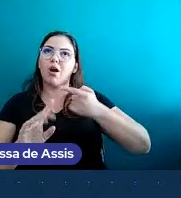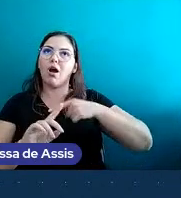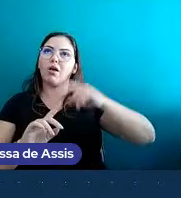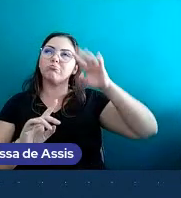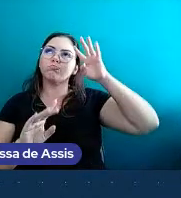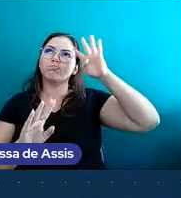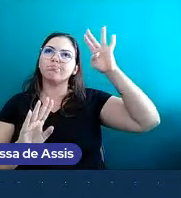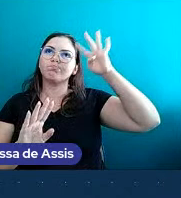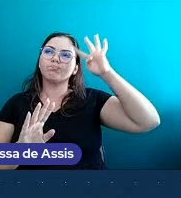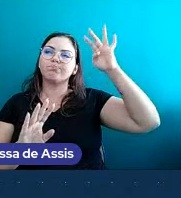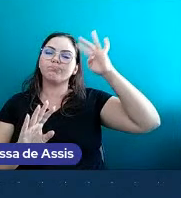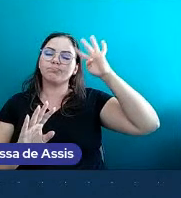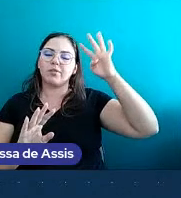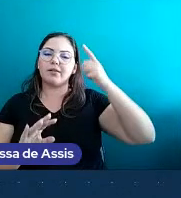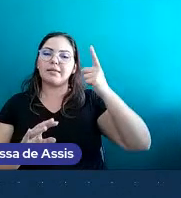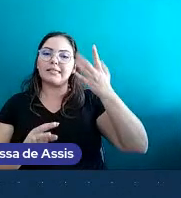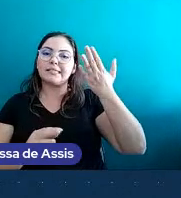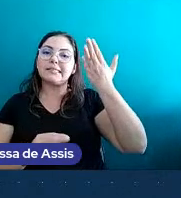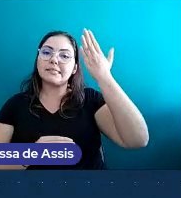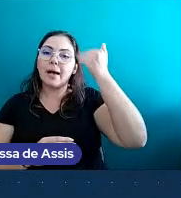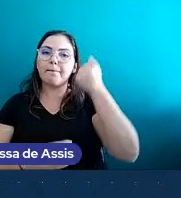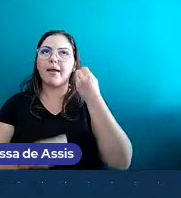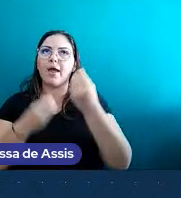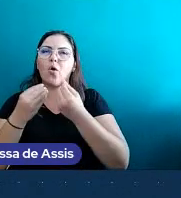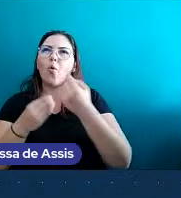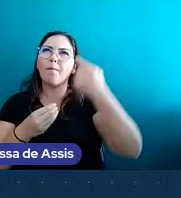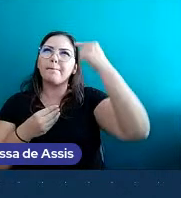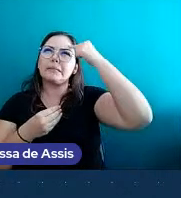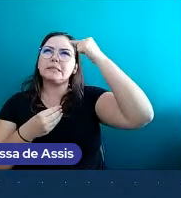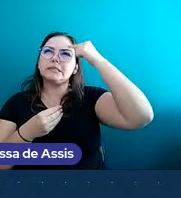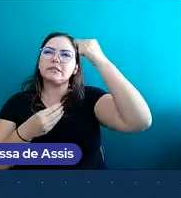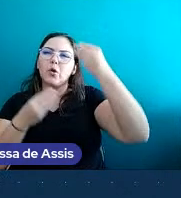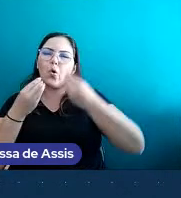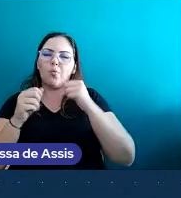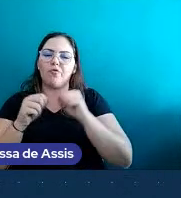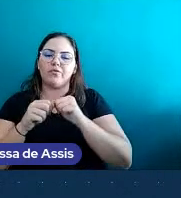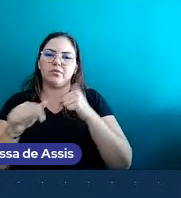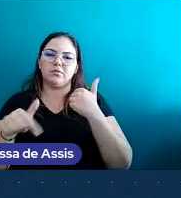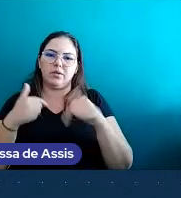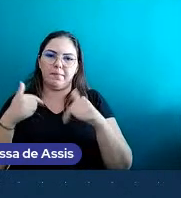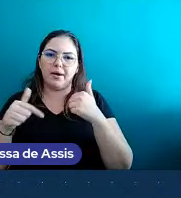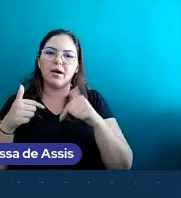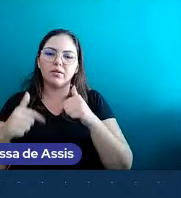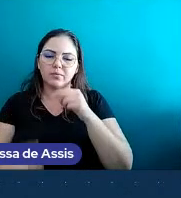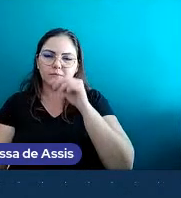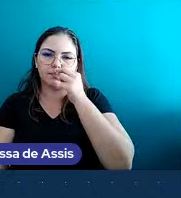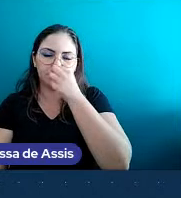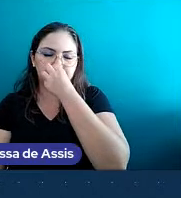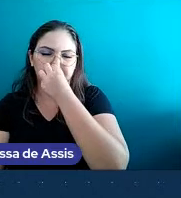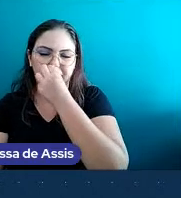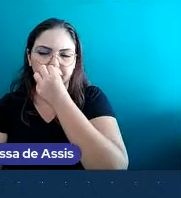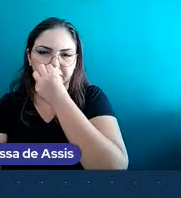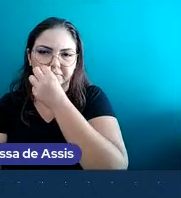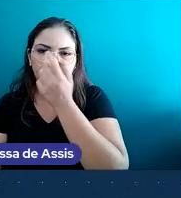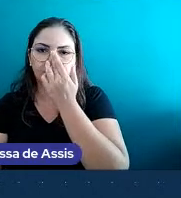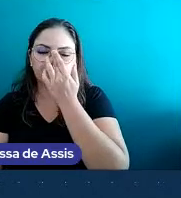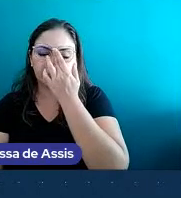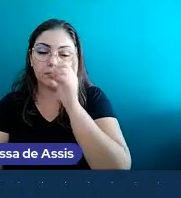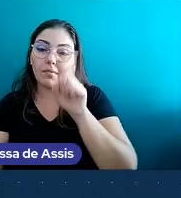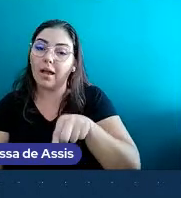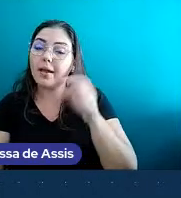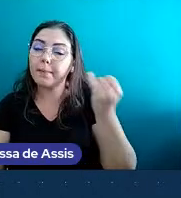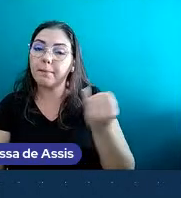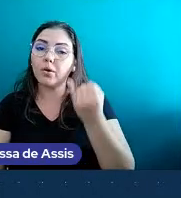menos, visualizar mentalmente como é que você pretende fazer esse trabalho. Isso é muito importante, pessoal, porque quanto